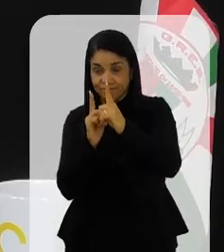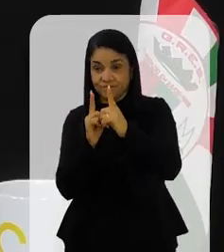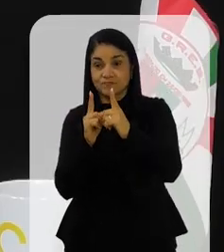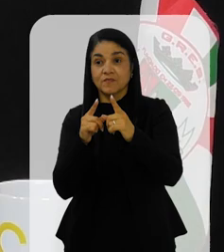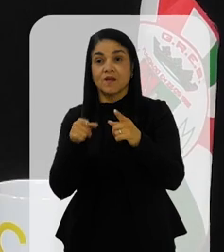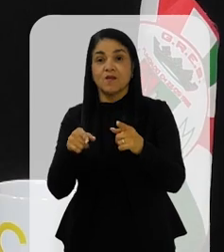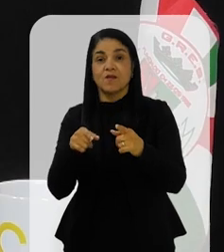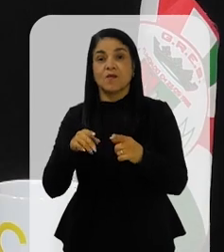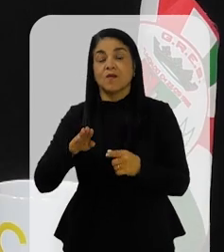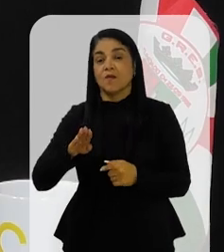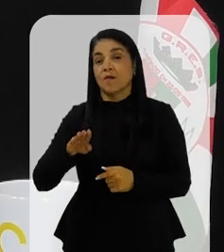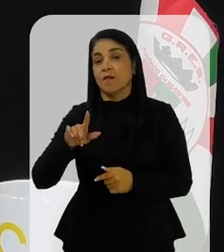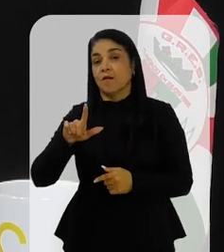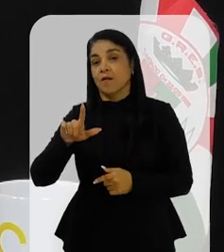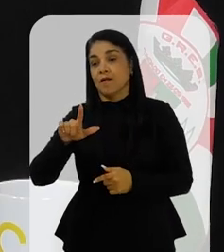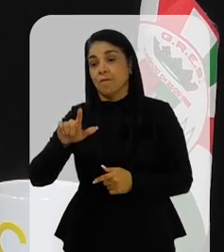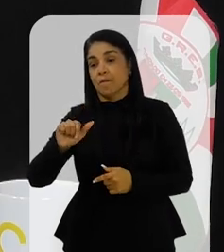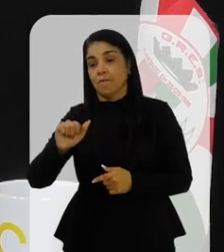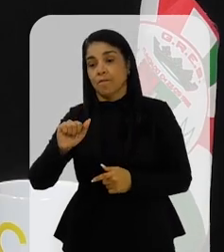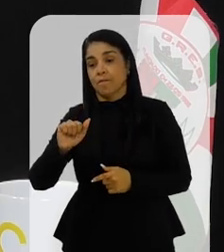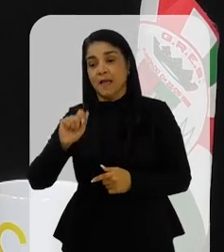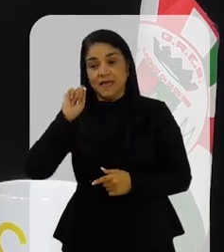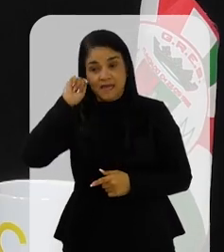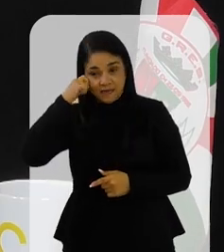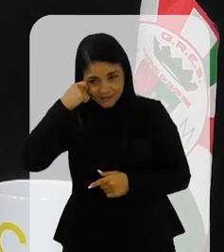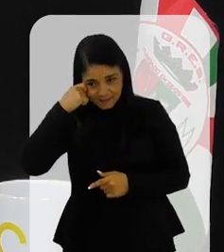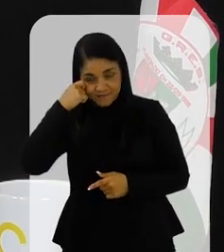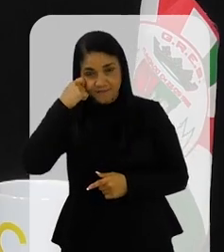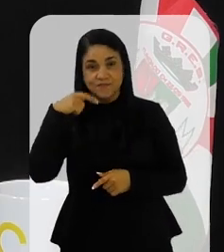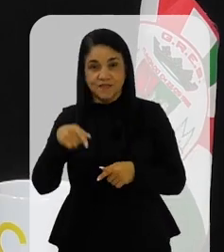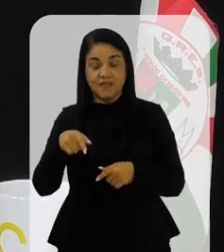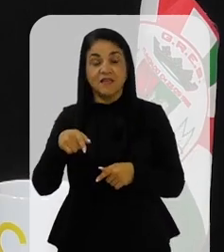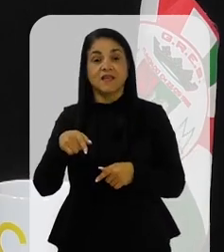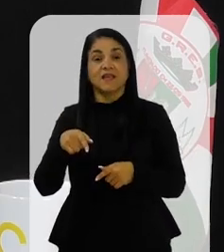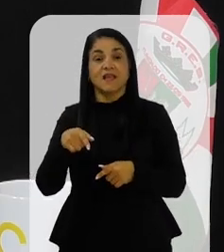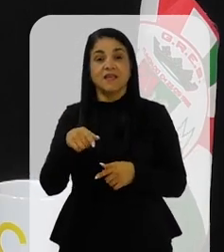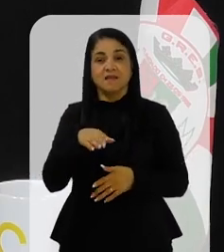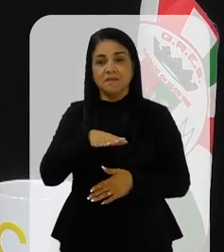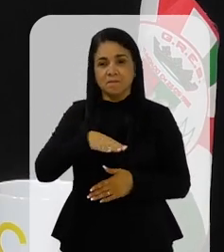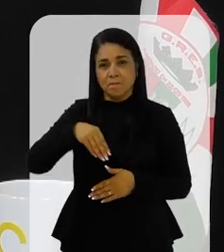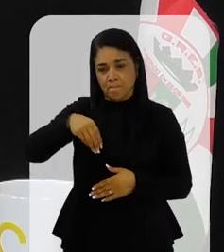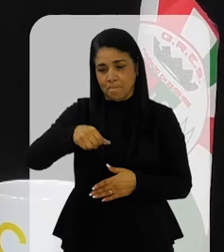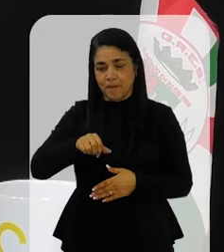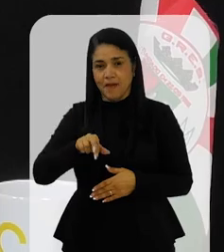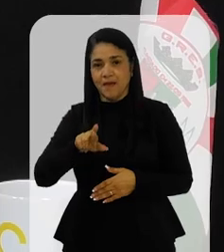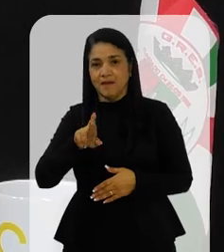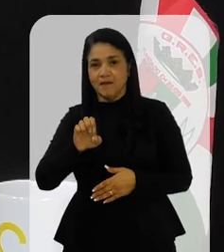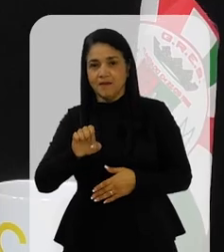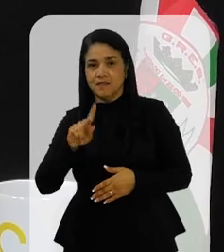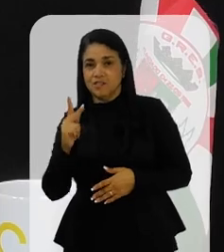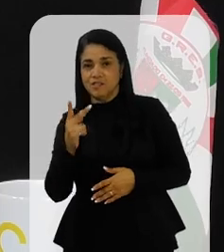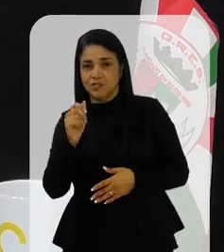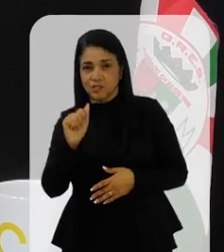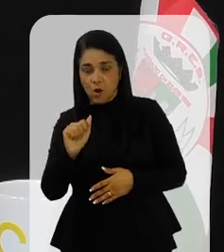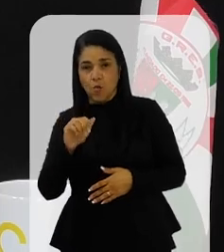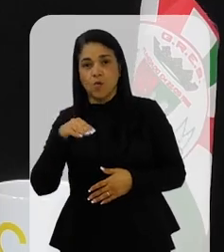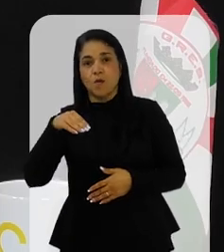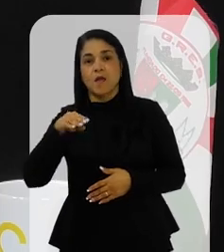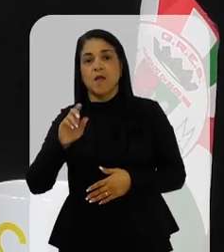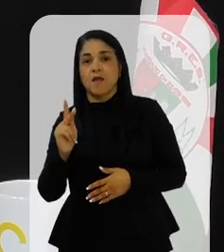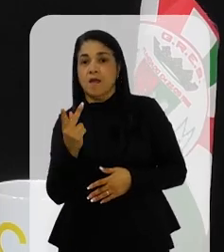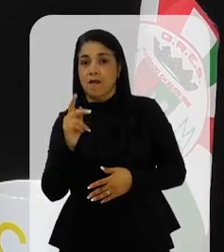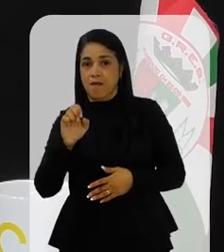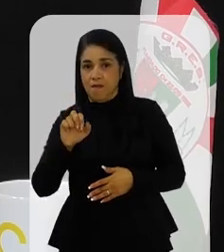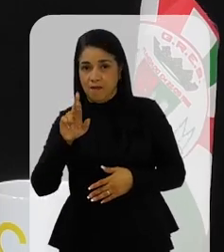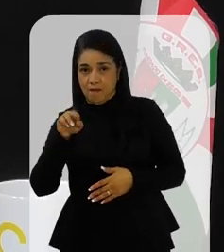O Black Music, quando começou com o Disco Voador, era em Marechal Hermes. Aí, a